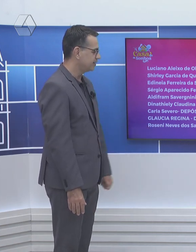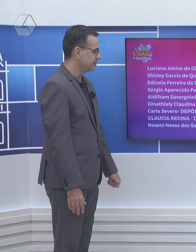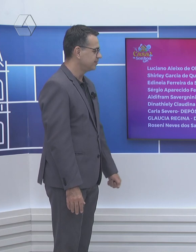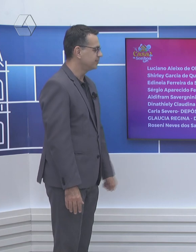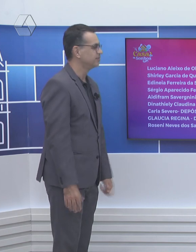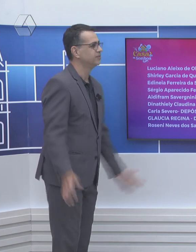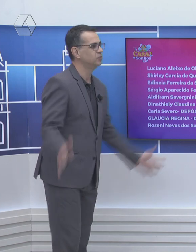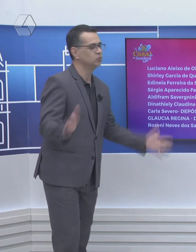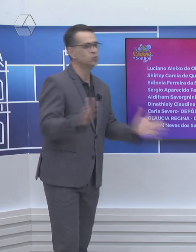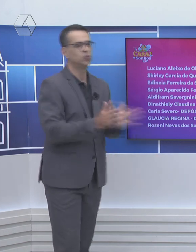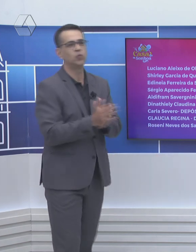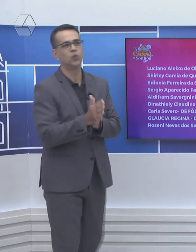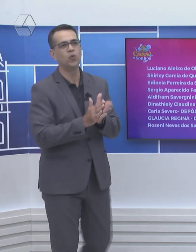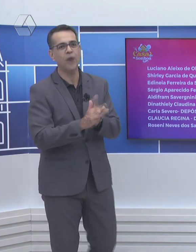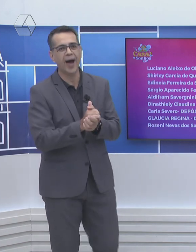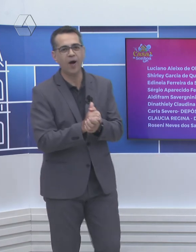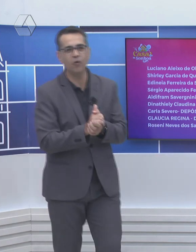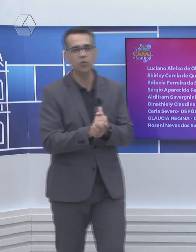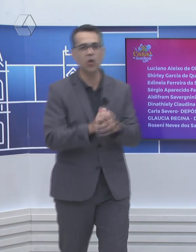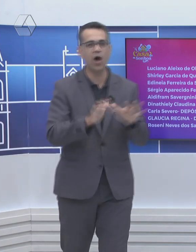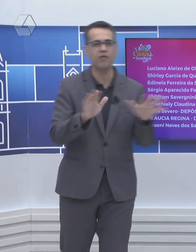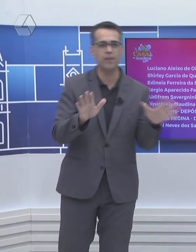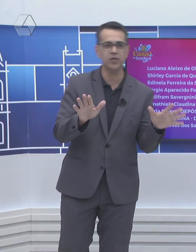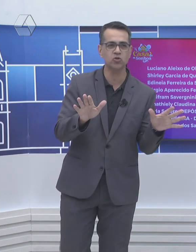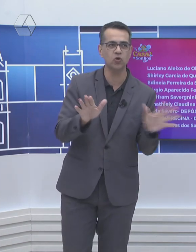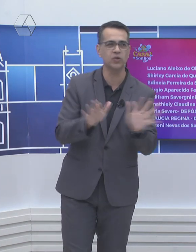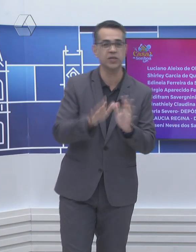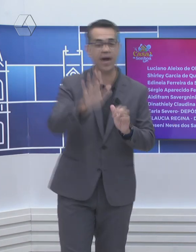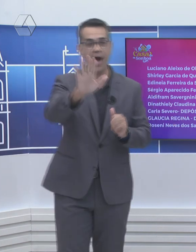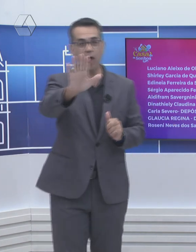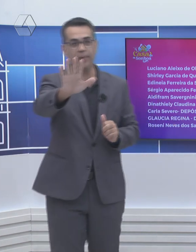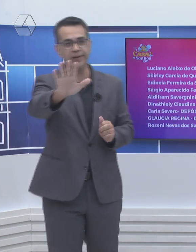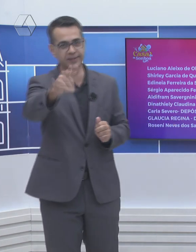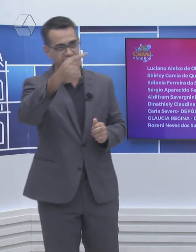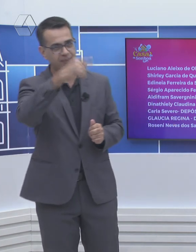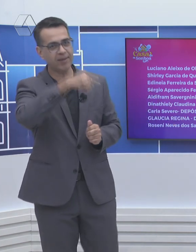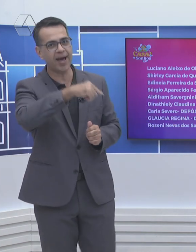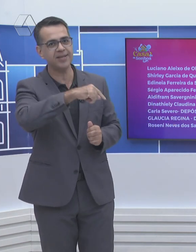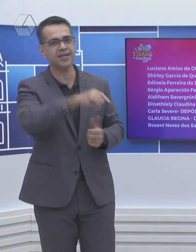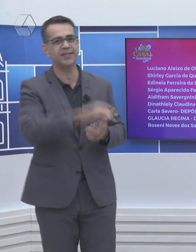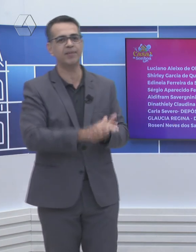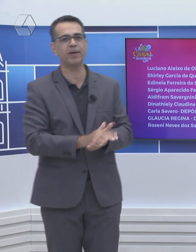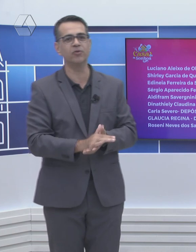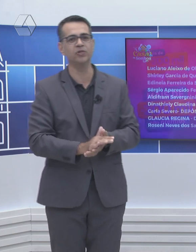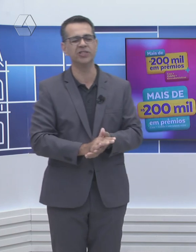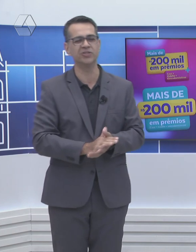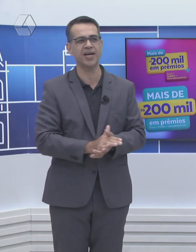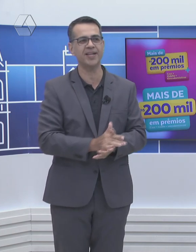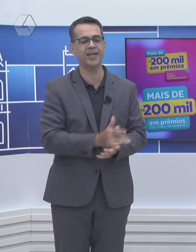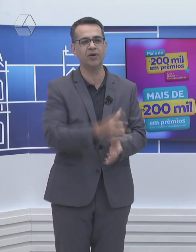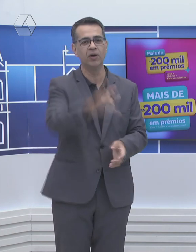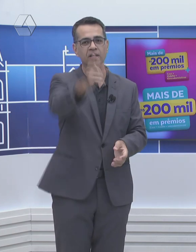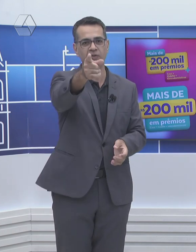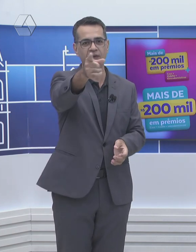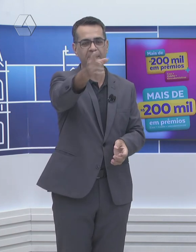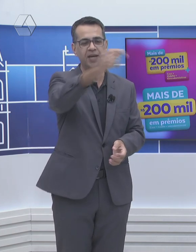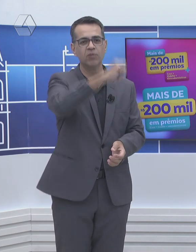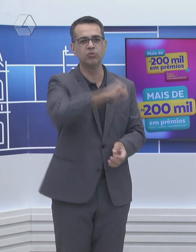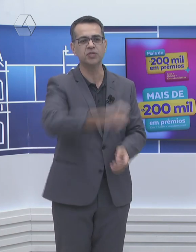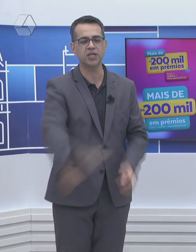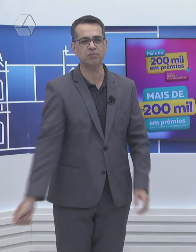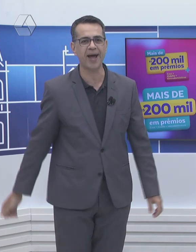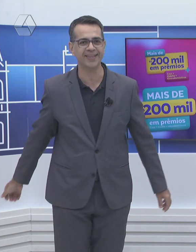Santos, Instituto Visão Solidária. Uau, 9 pessoas. Calma, tem mais ainda pra hoje. Não saia daí não, que vem